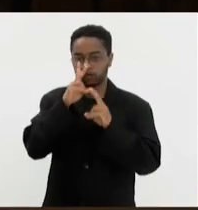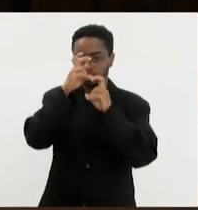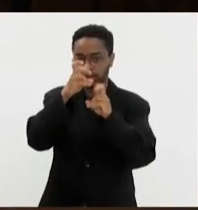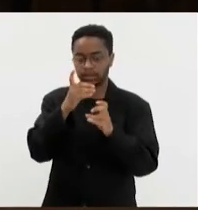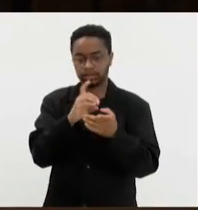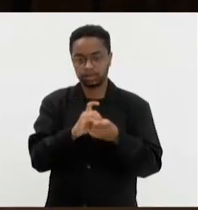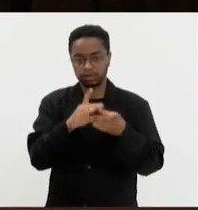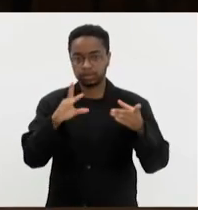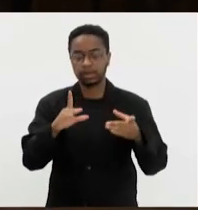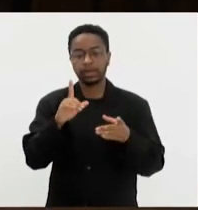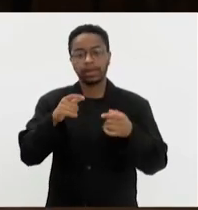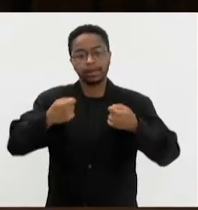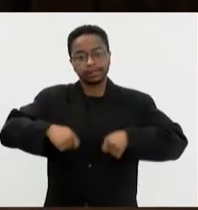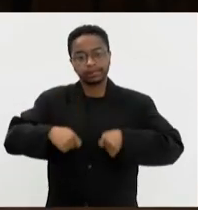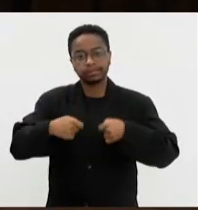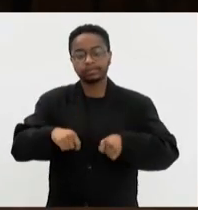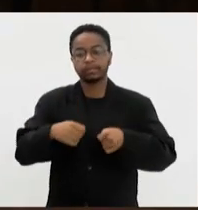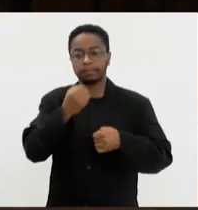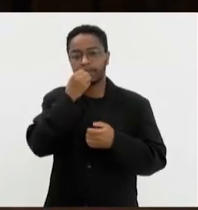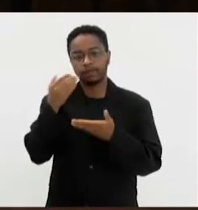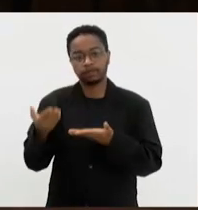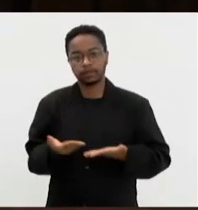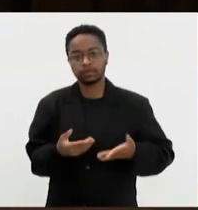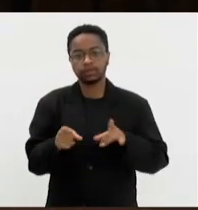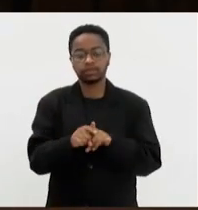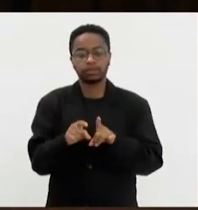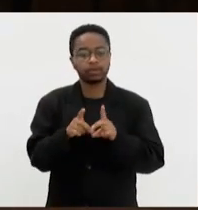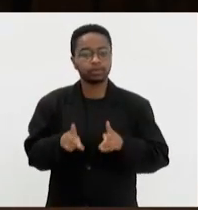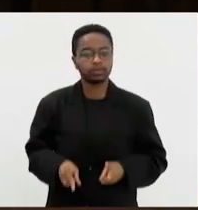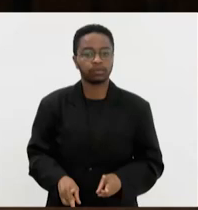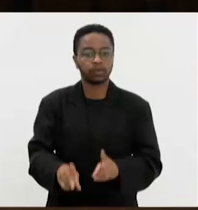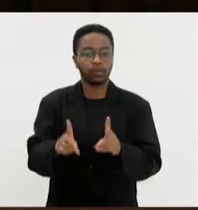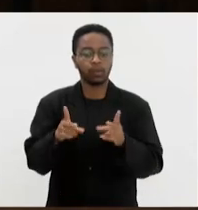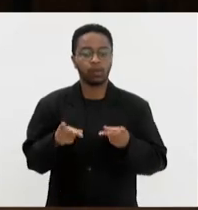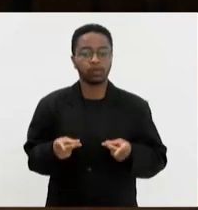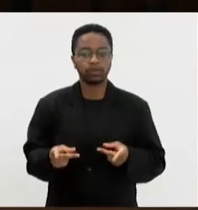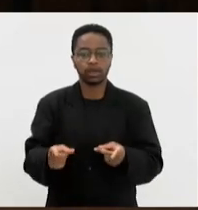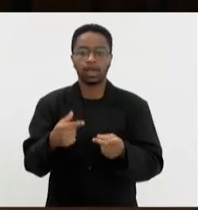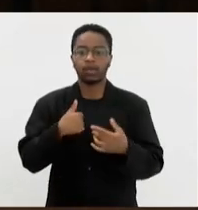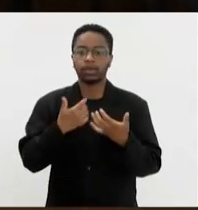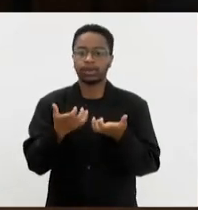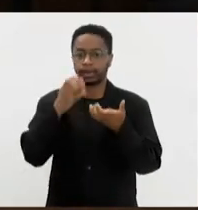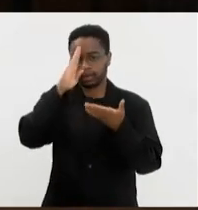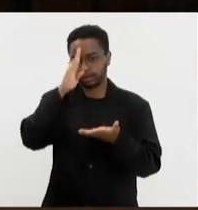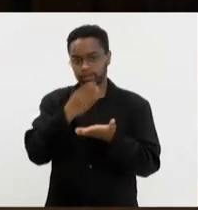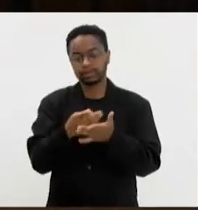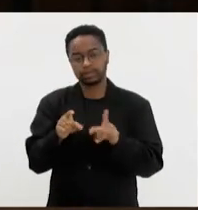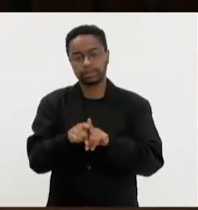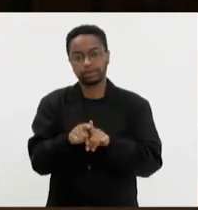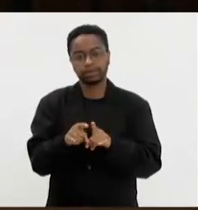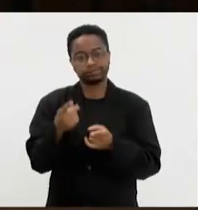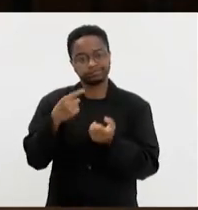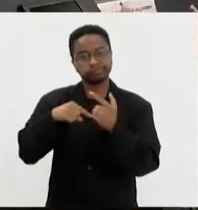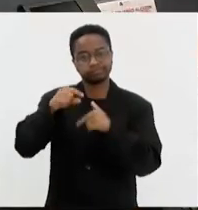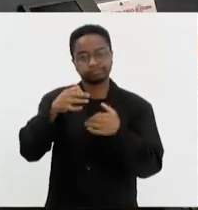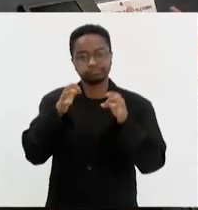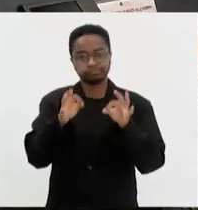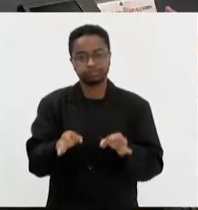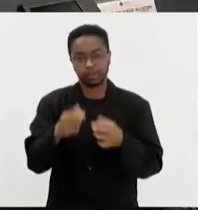esforço necessário bem contínuo e quero crer eficaz Muito